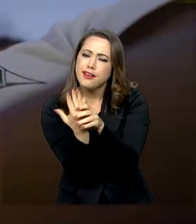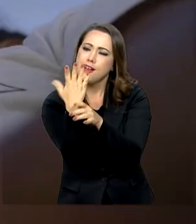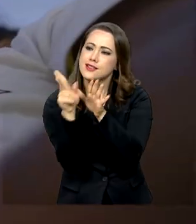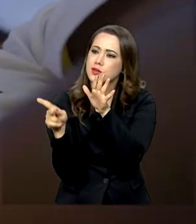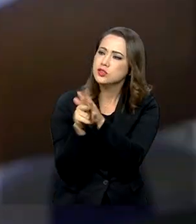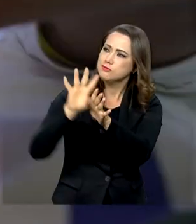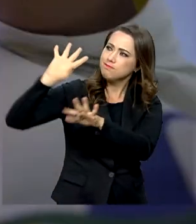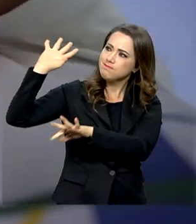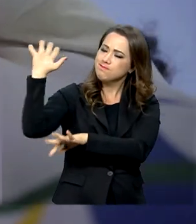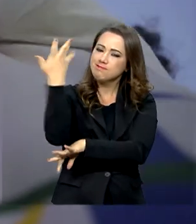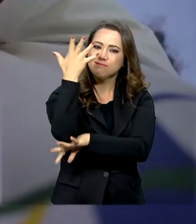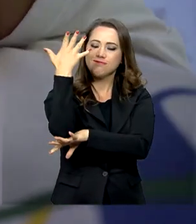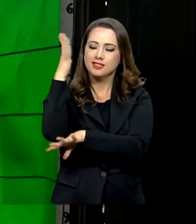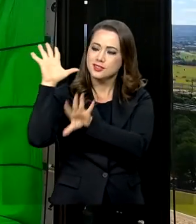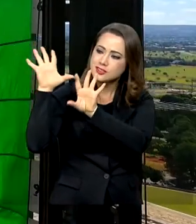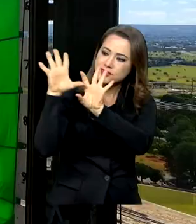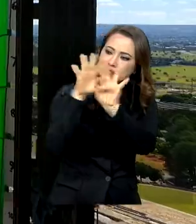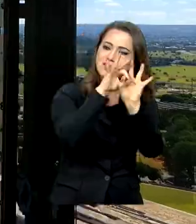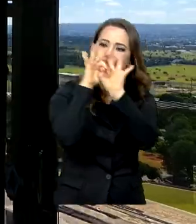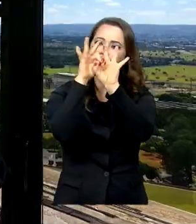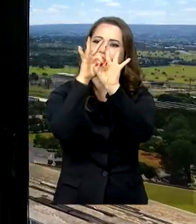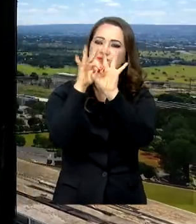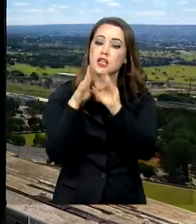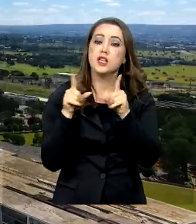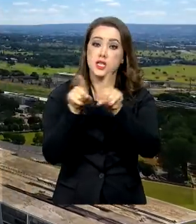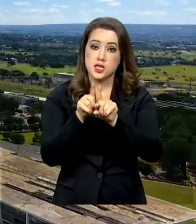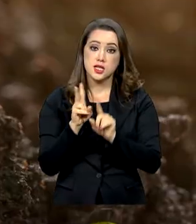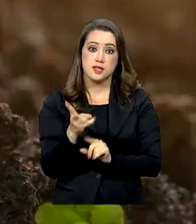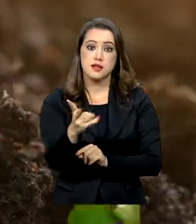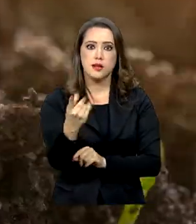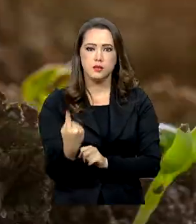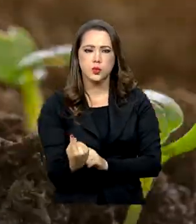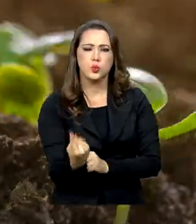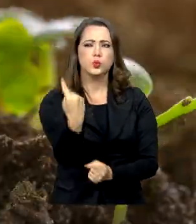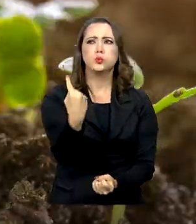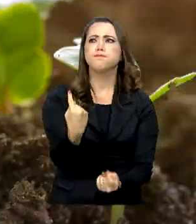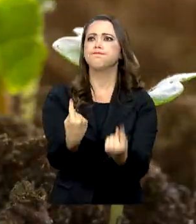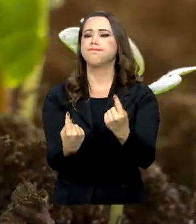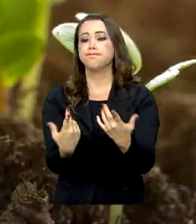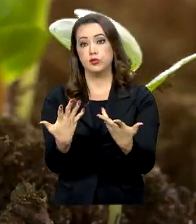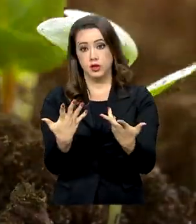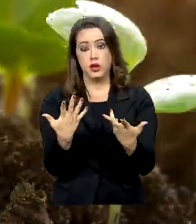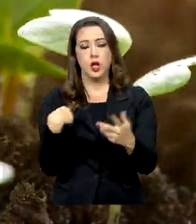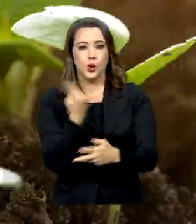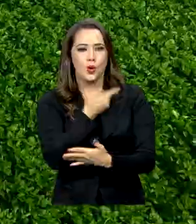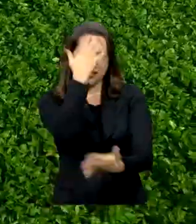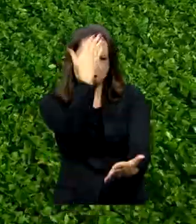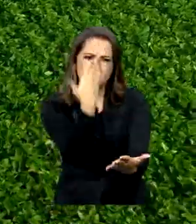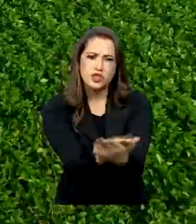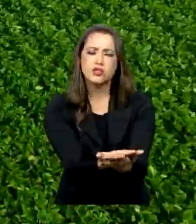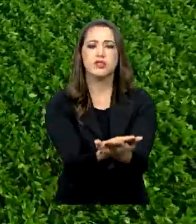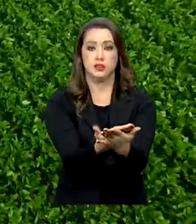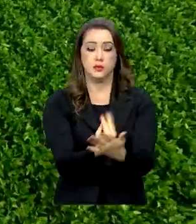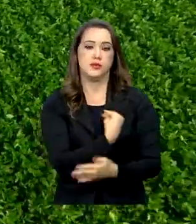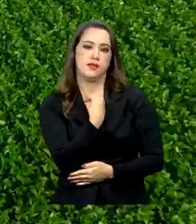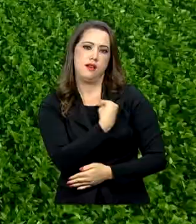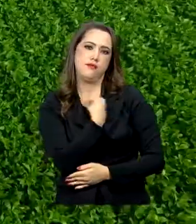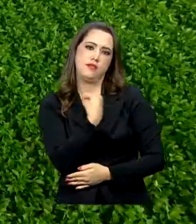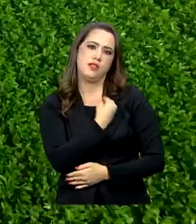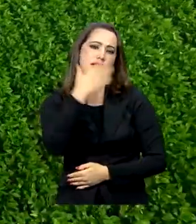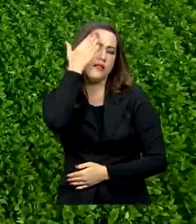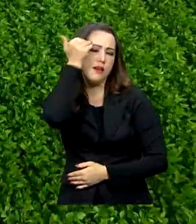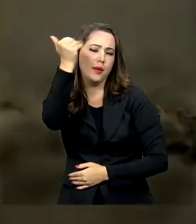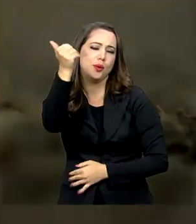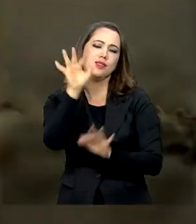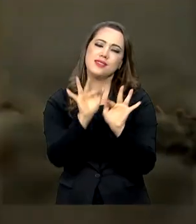que nos torna íntegros, inteiros e únicos. Acreditamos na vida, na sabedoria simples do